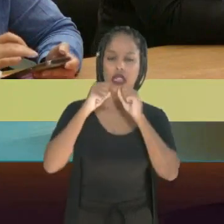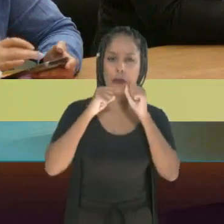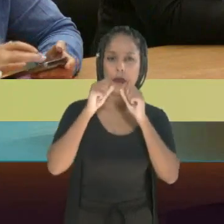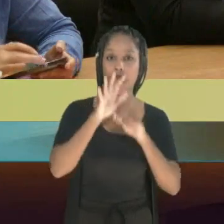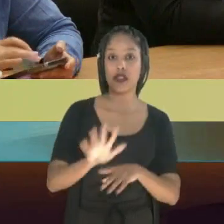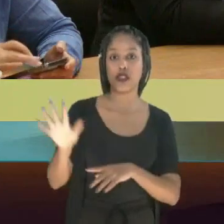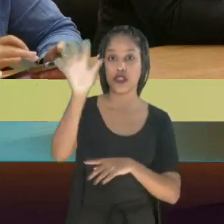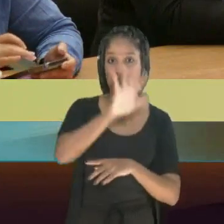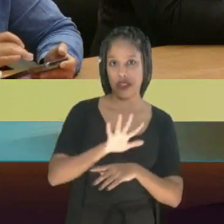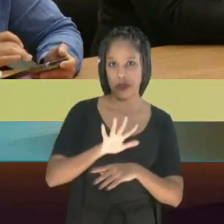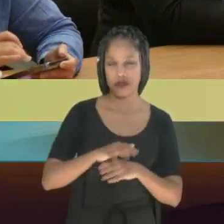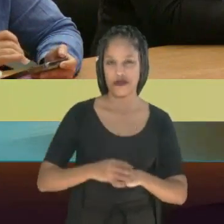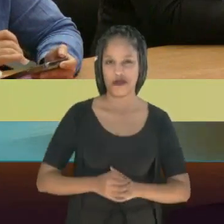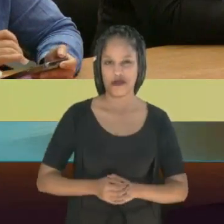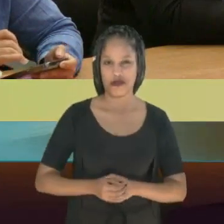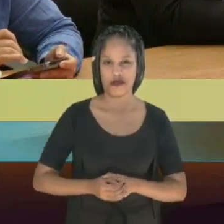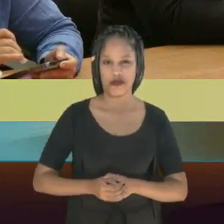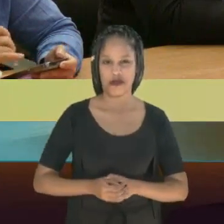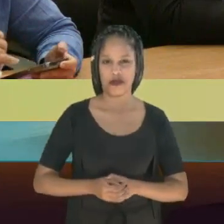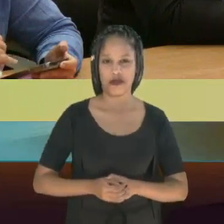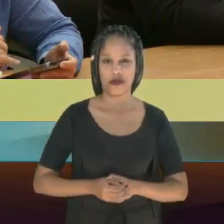amplo. Perfeito. Eu,